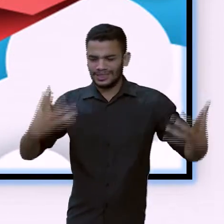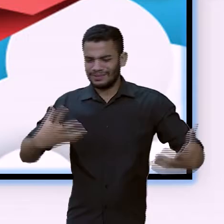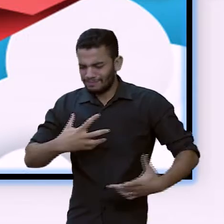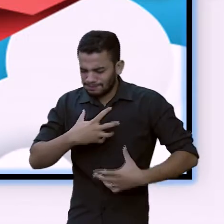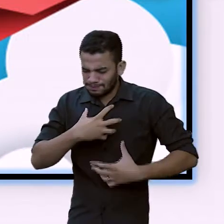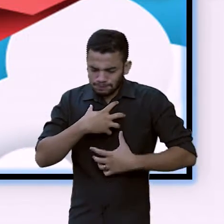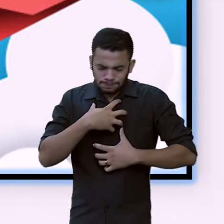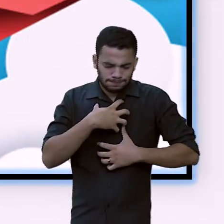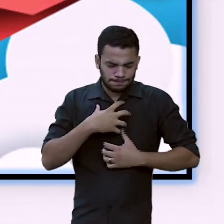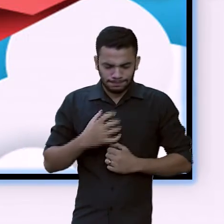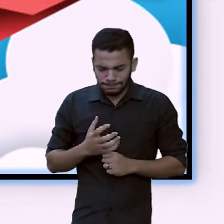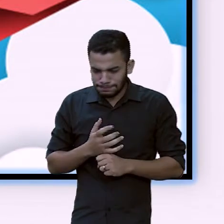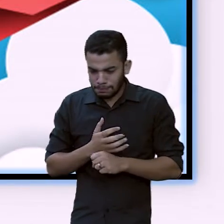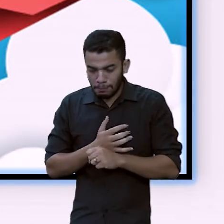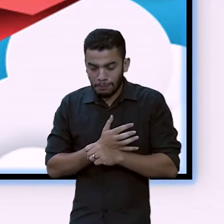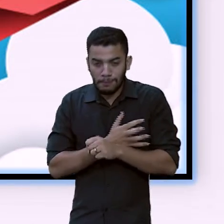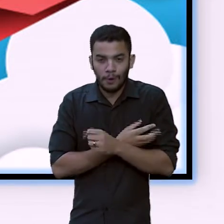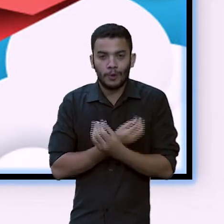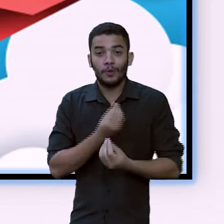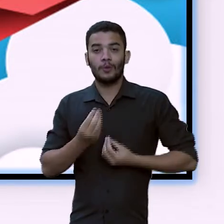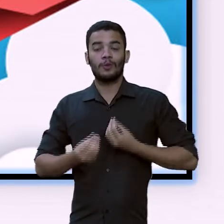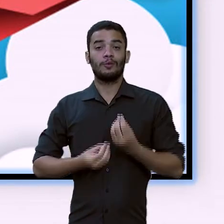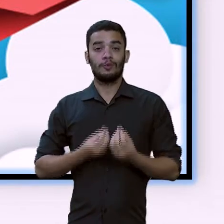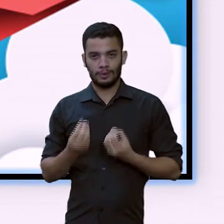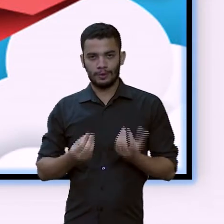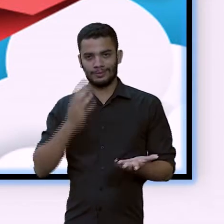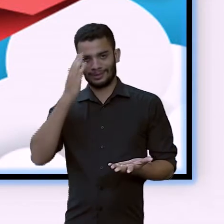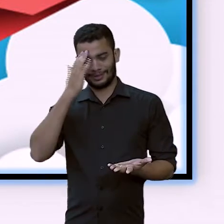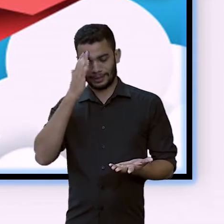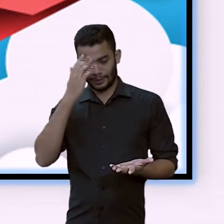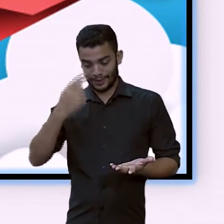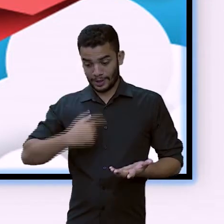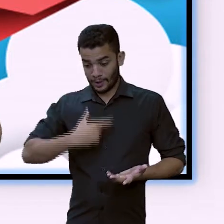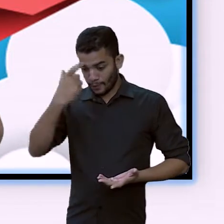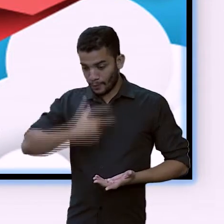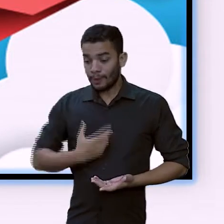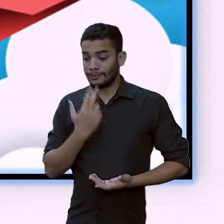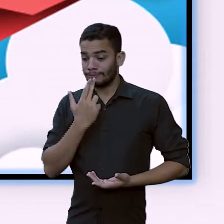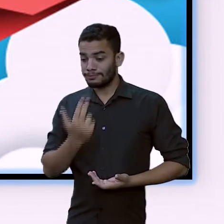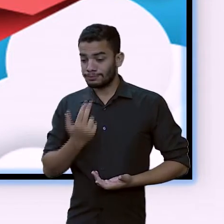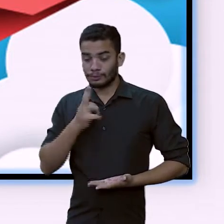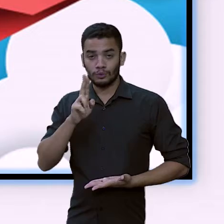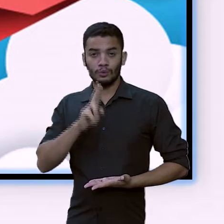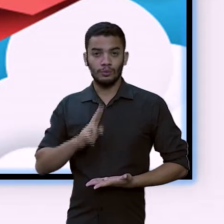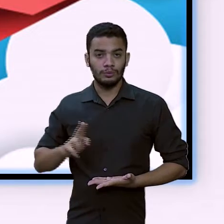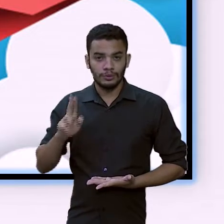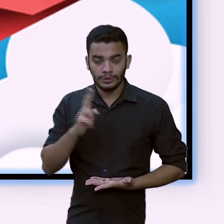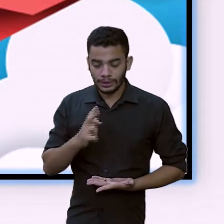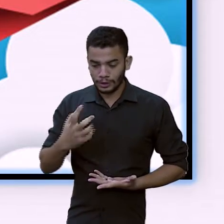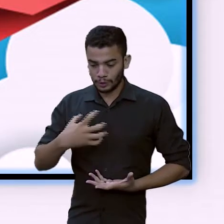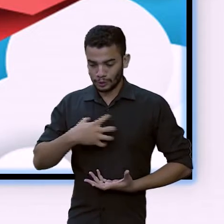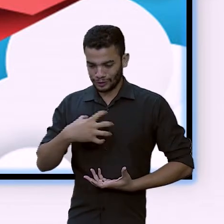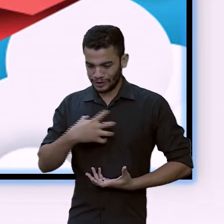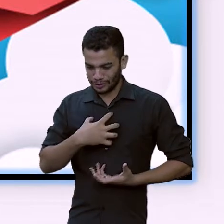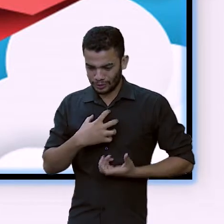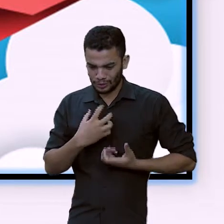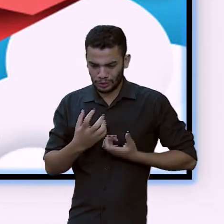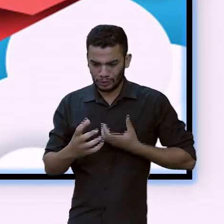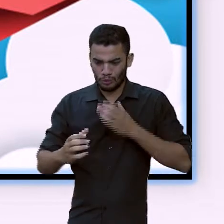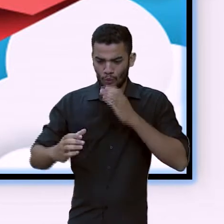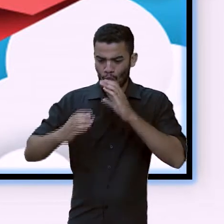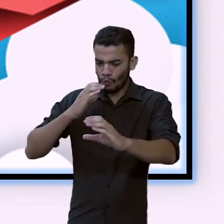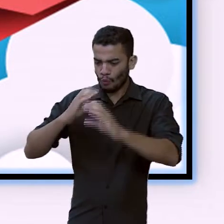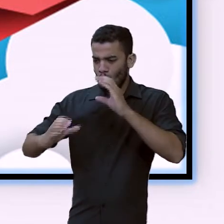sentimentos. Ou seja, é a forma que eu expresso a língua que eu falo. É toda a forma que o ser humano usa para se